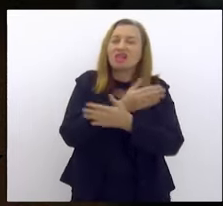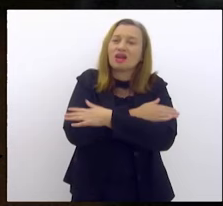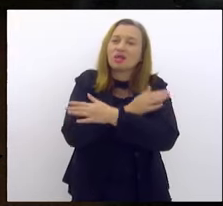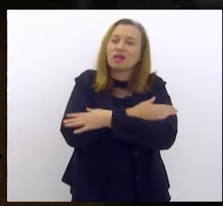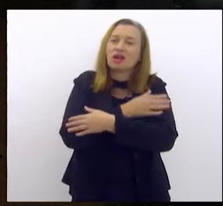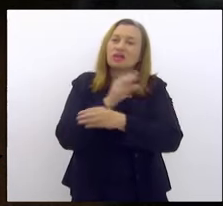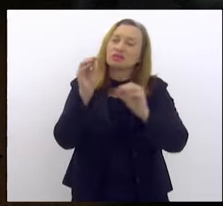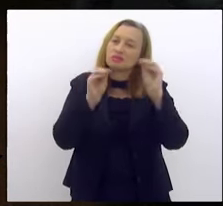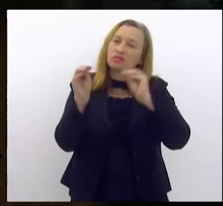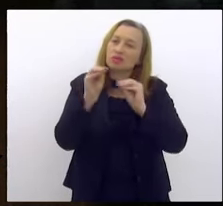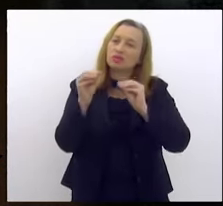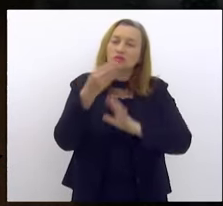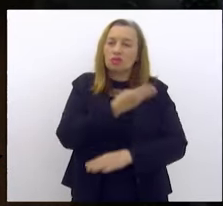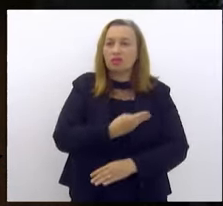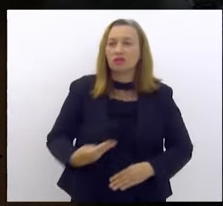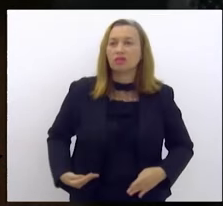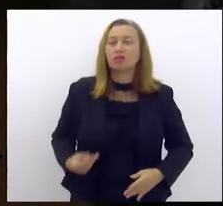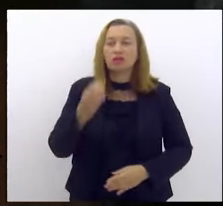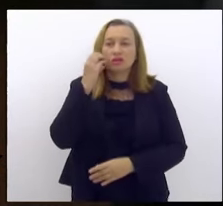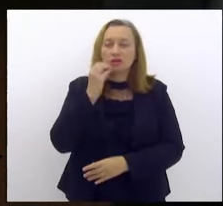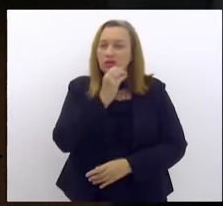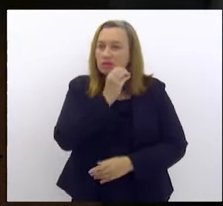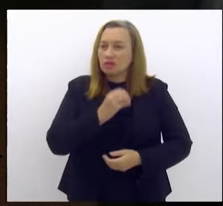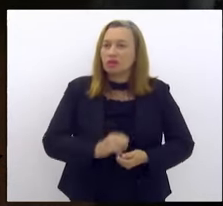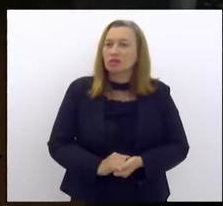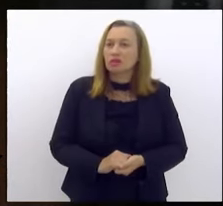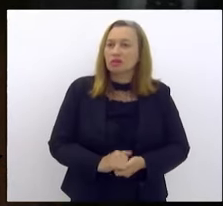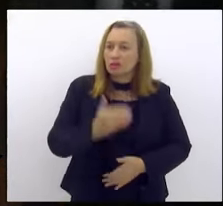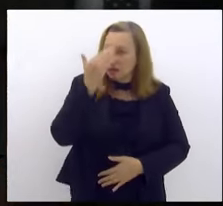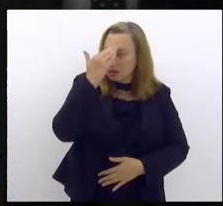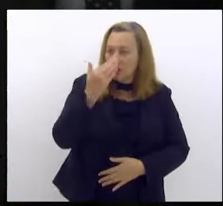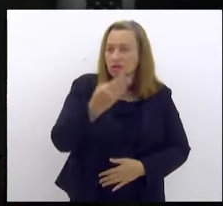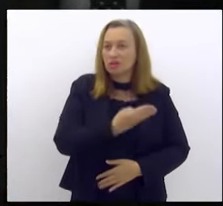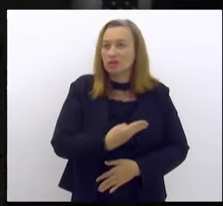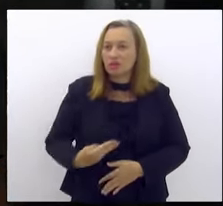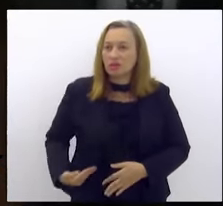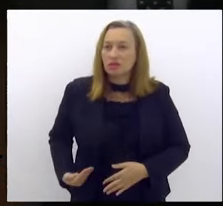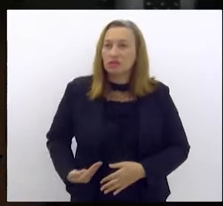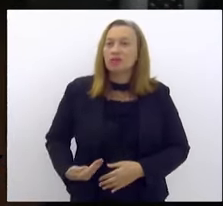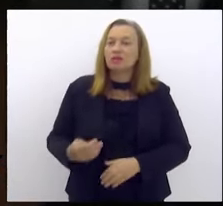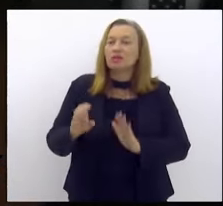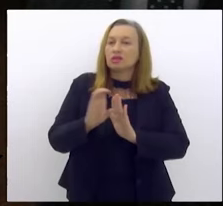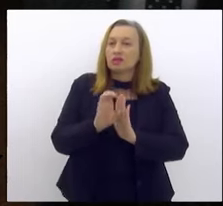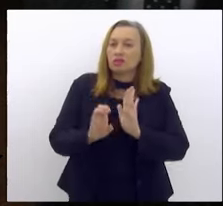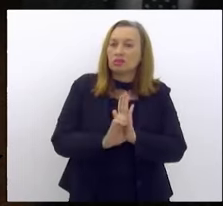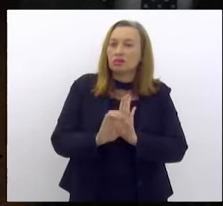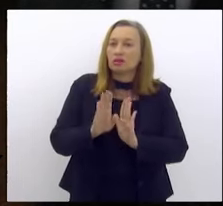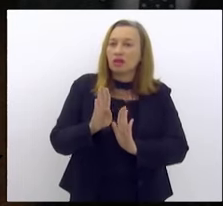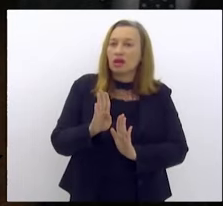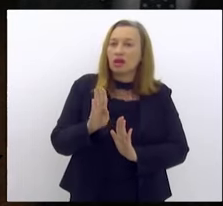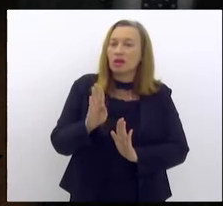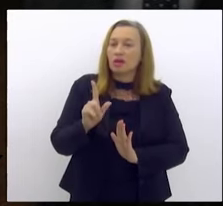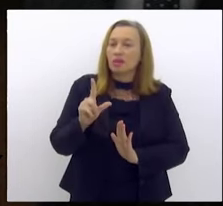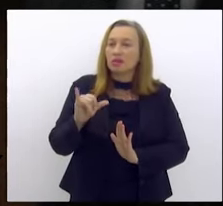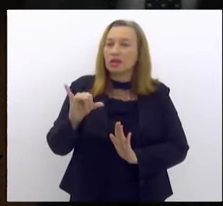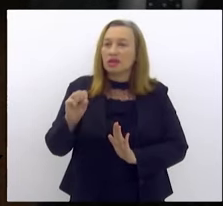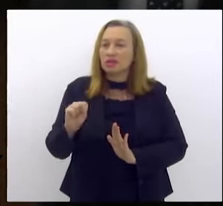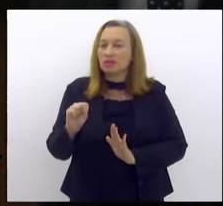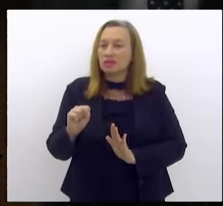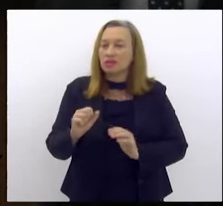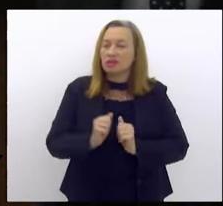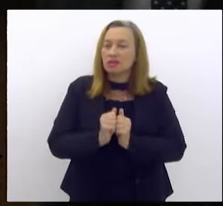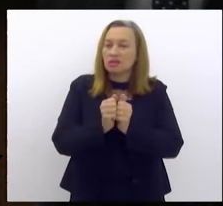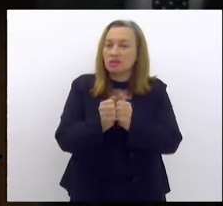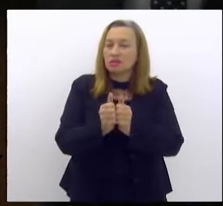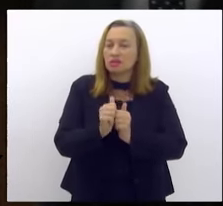beijo afetuoso no governador Cláudio Castro, e agradecer ao governador pelo Estatuto da Blitz e dizer que a gente segue junto para colocar o